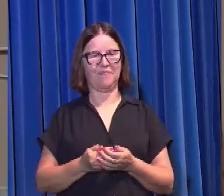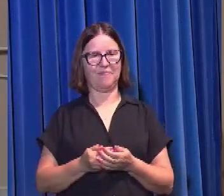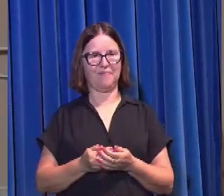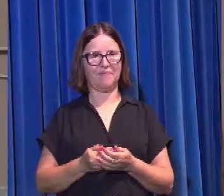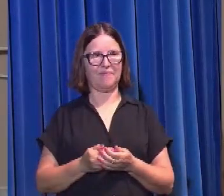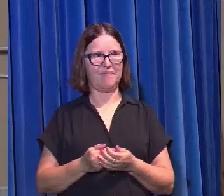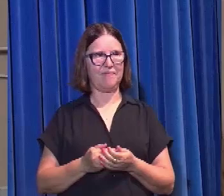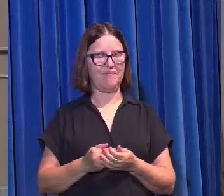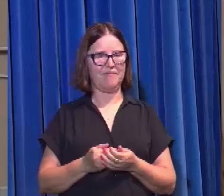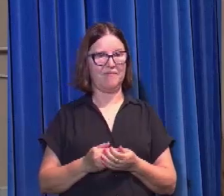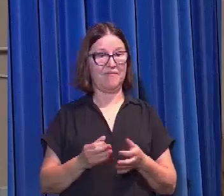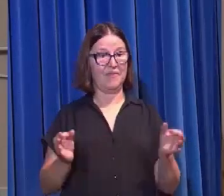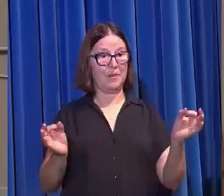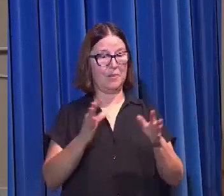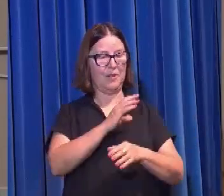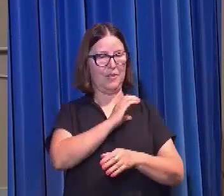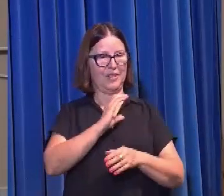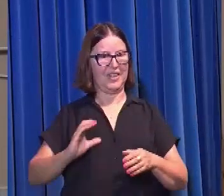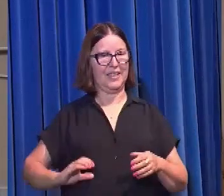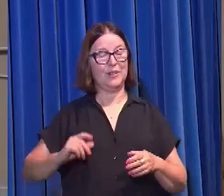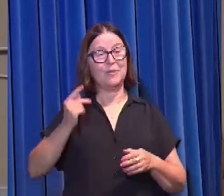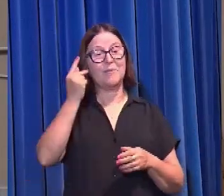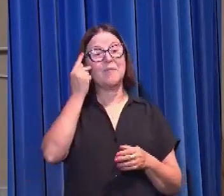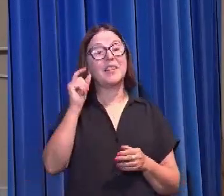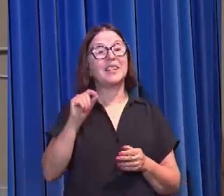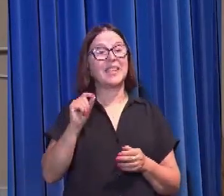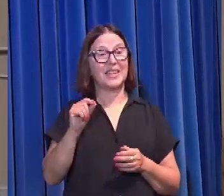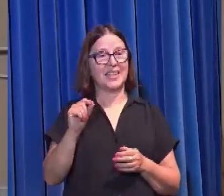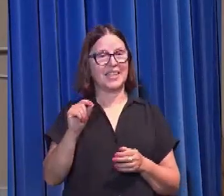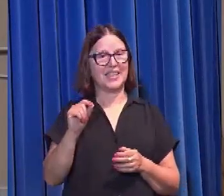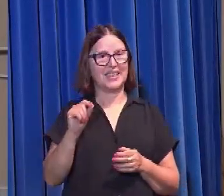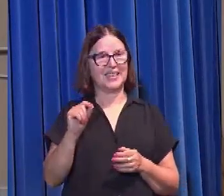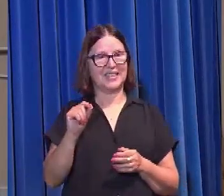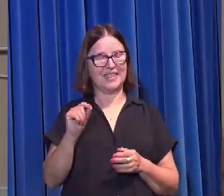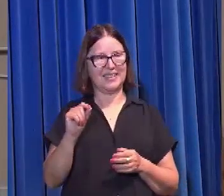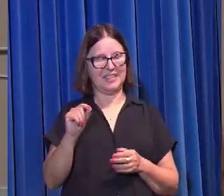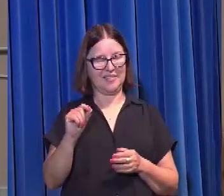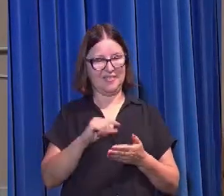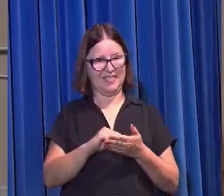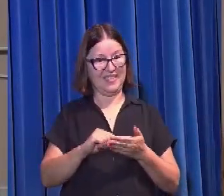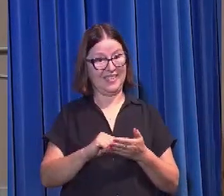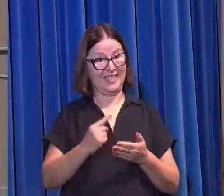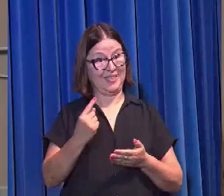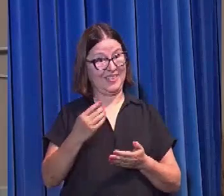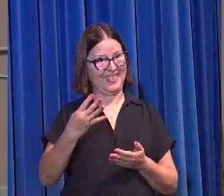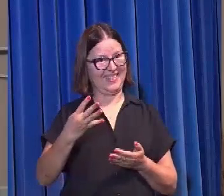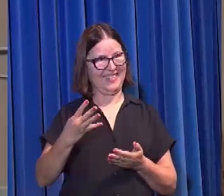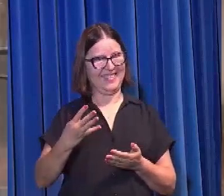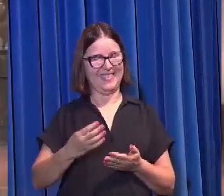da plenitude de Cristo. Para quê? Para que nós vamos fazer isso? Versículo 14.